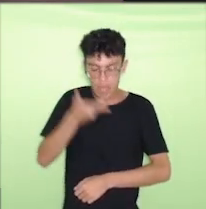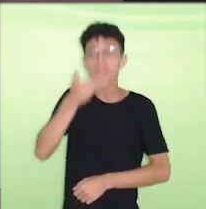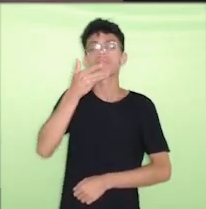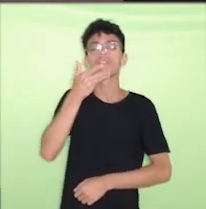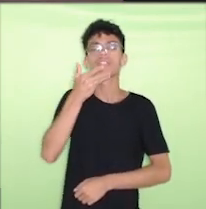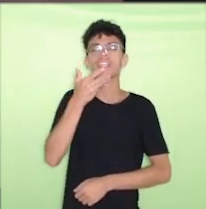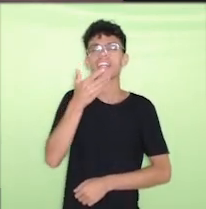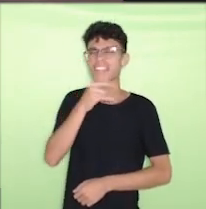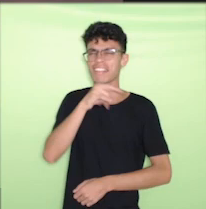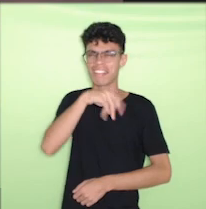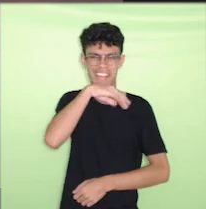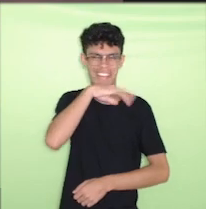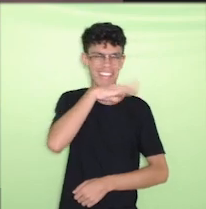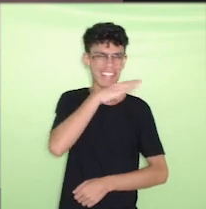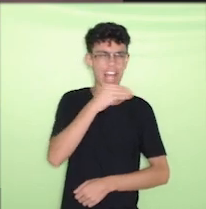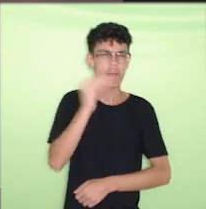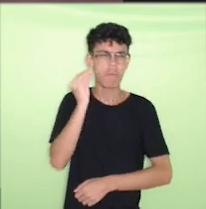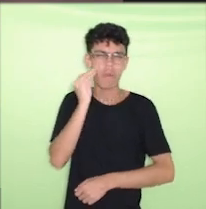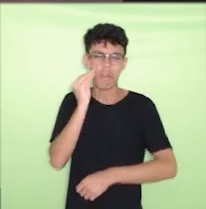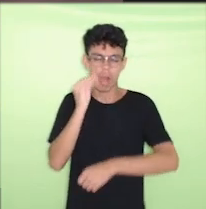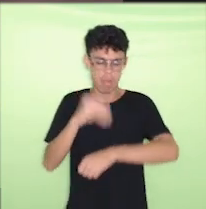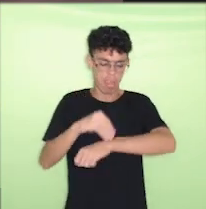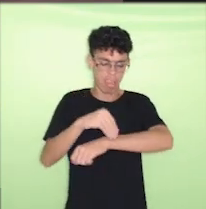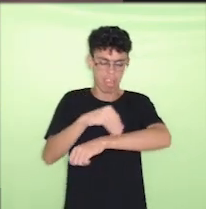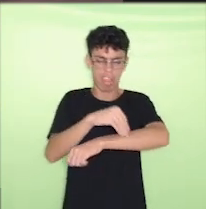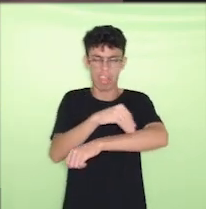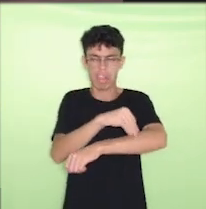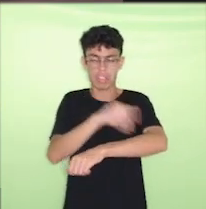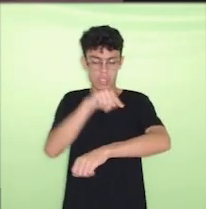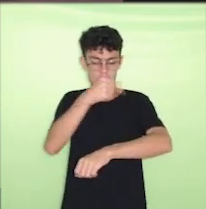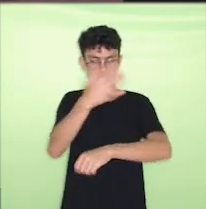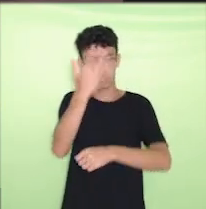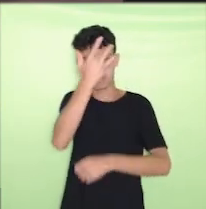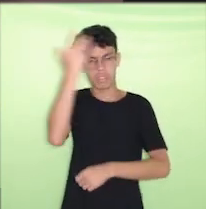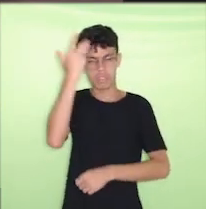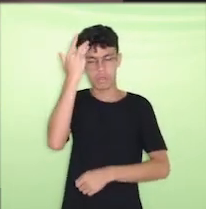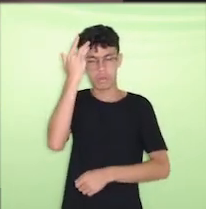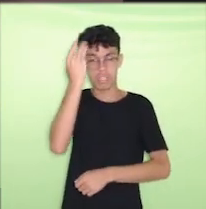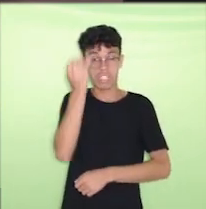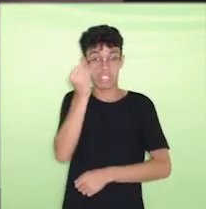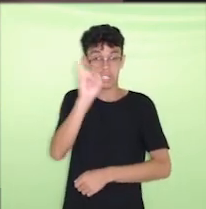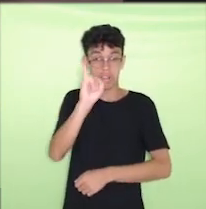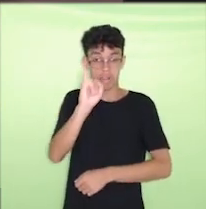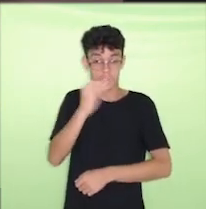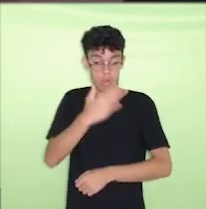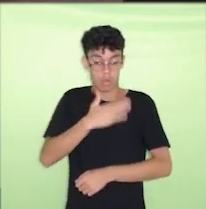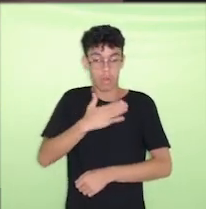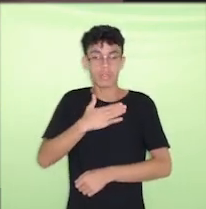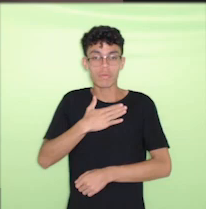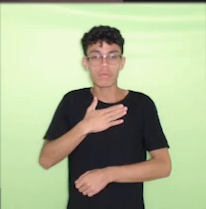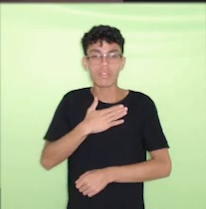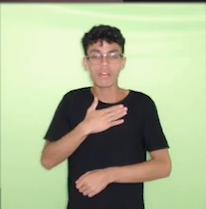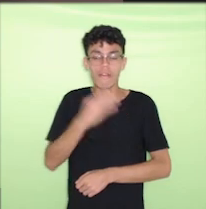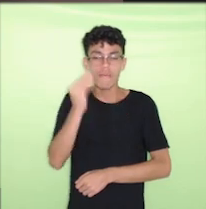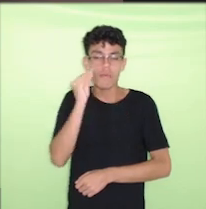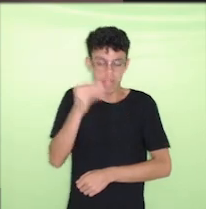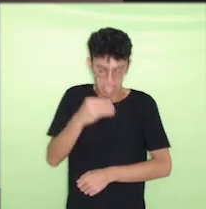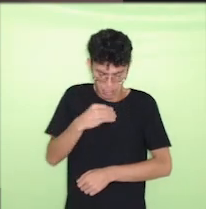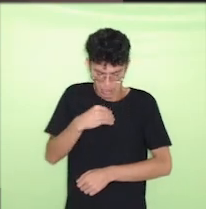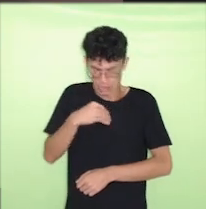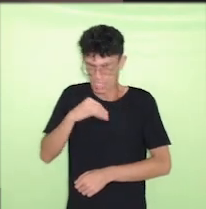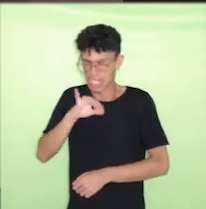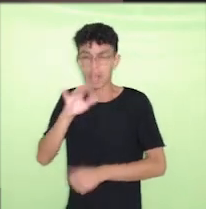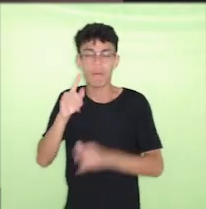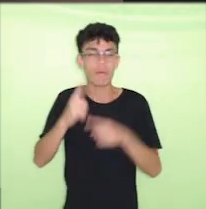É horrível beijar a ferida dos outros, e mesmo que fosse a ferida da gente. E por que a senhora